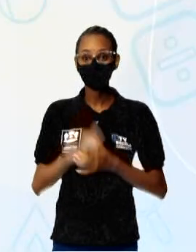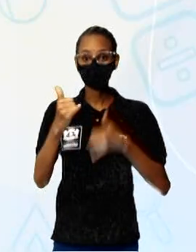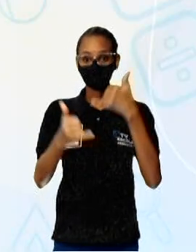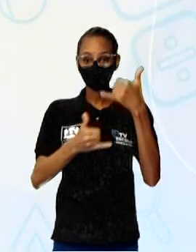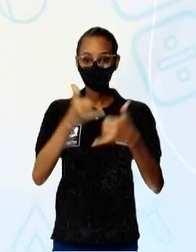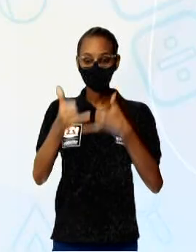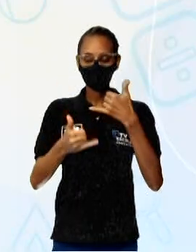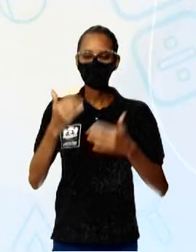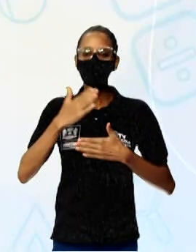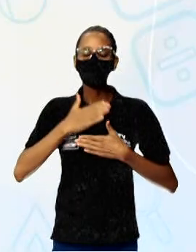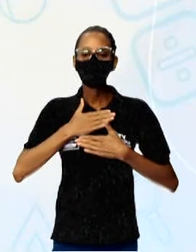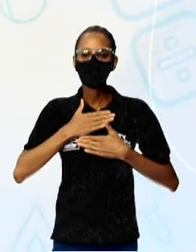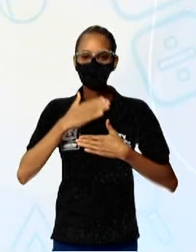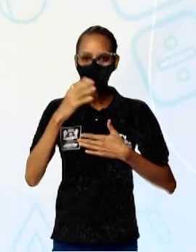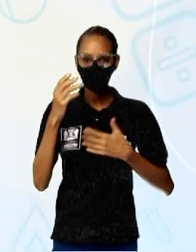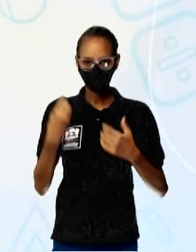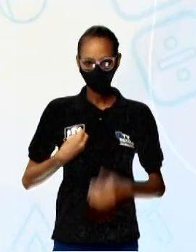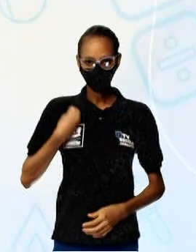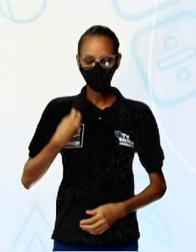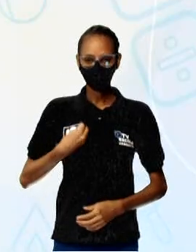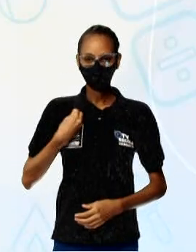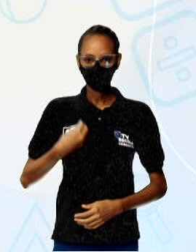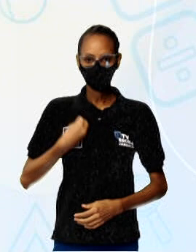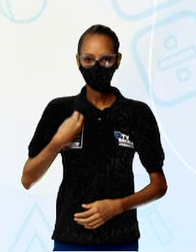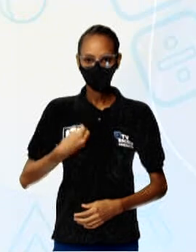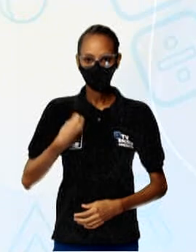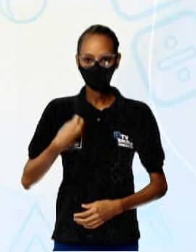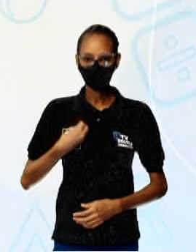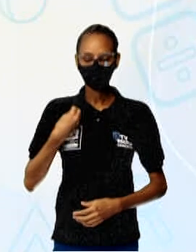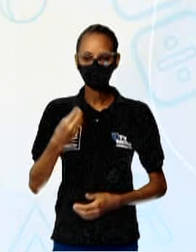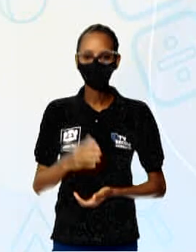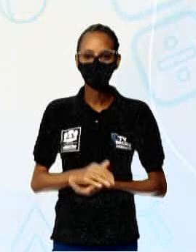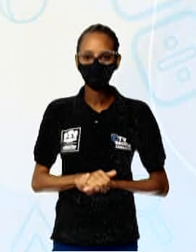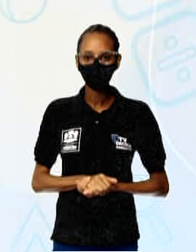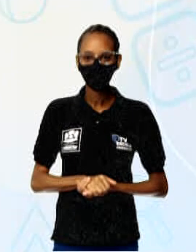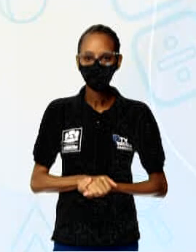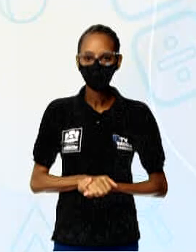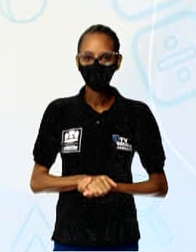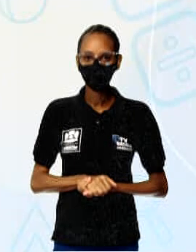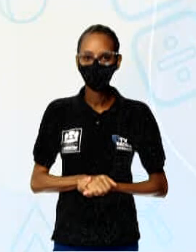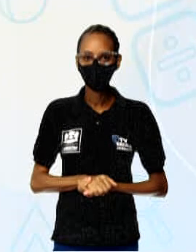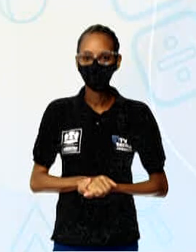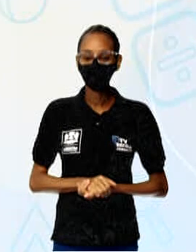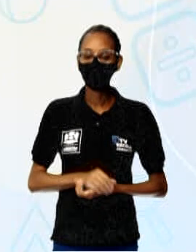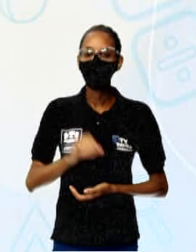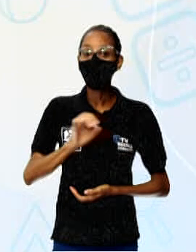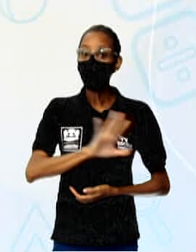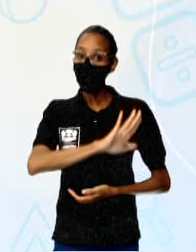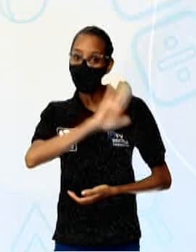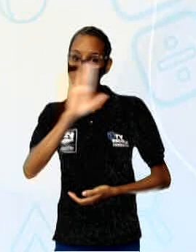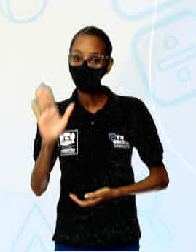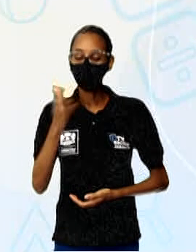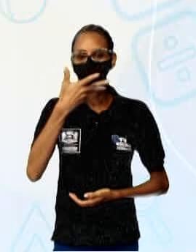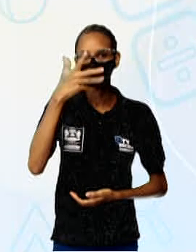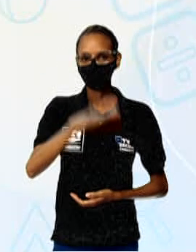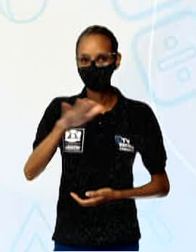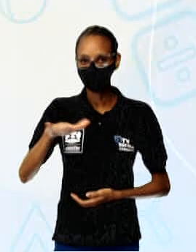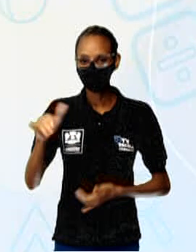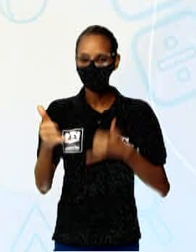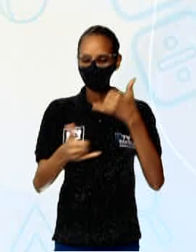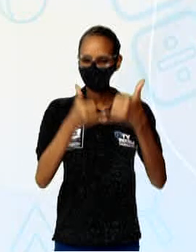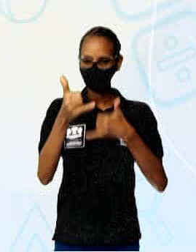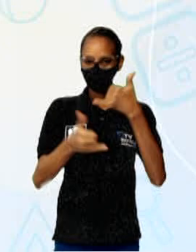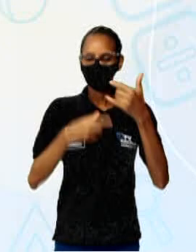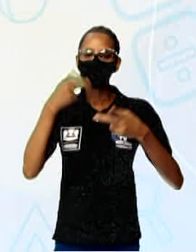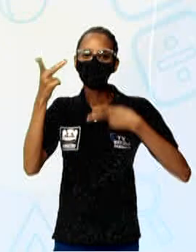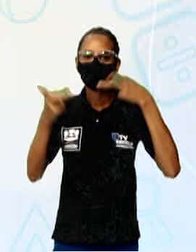brinquedos de minha vida já Isa Ribeiro olá olá criançada de brinquedo vou